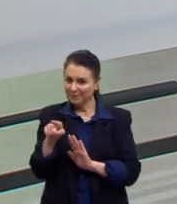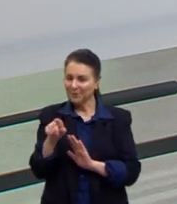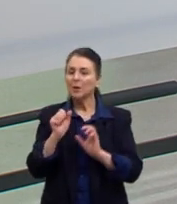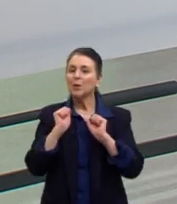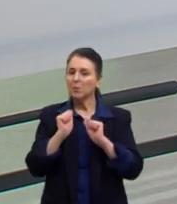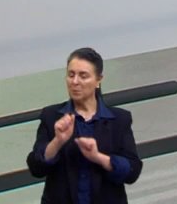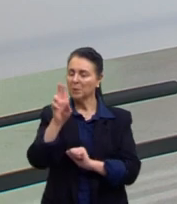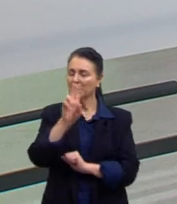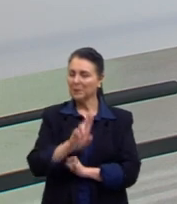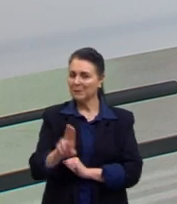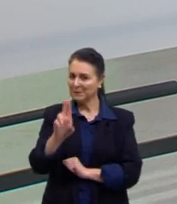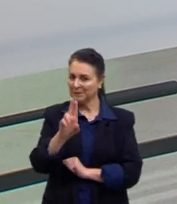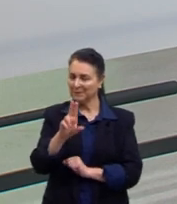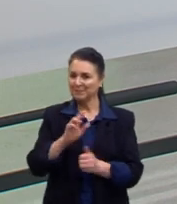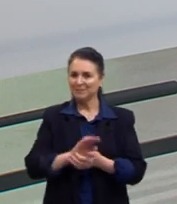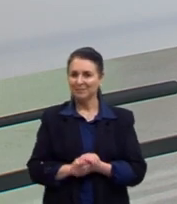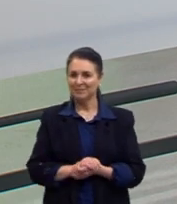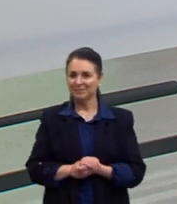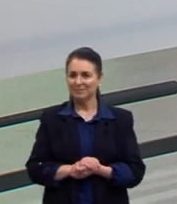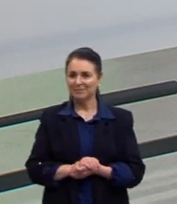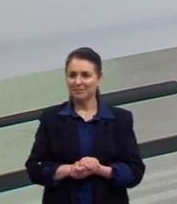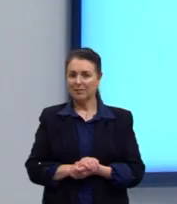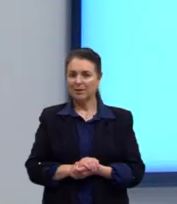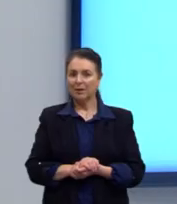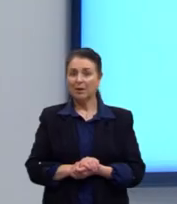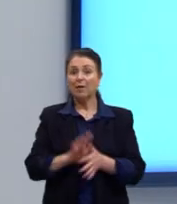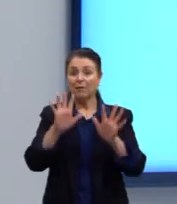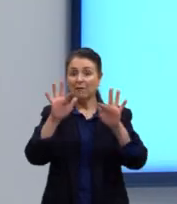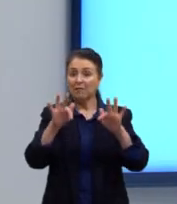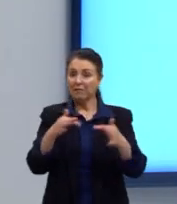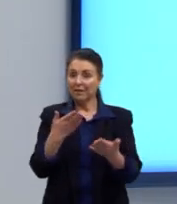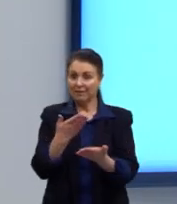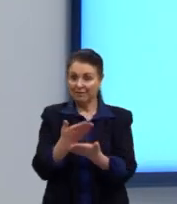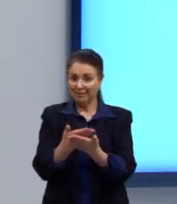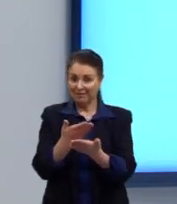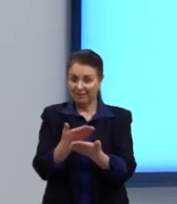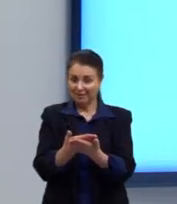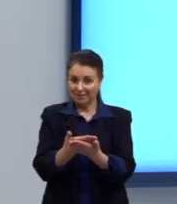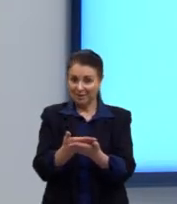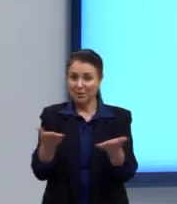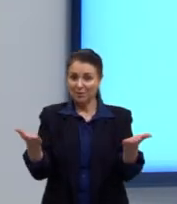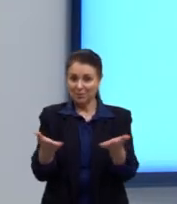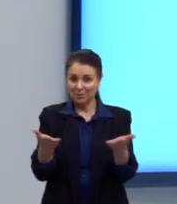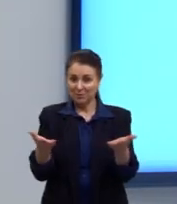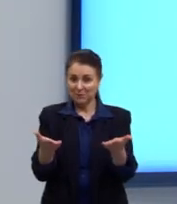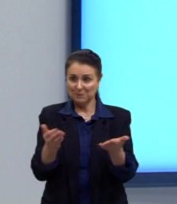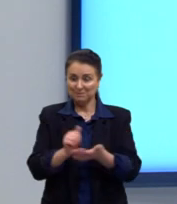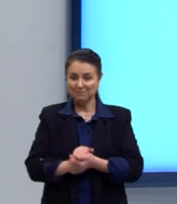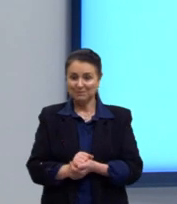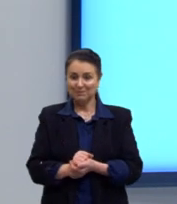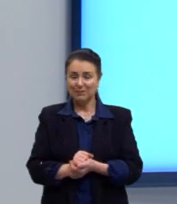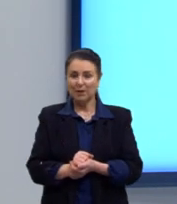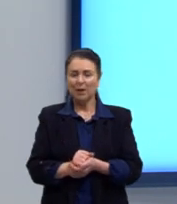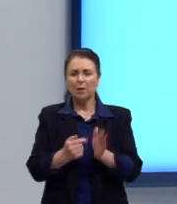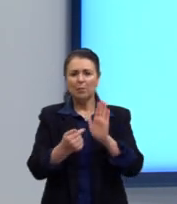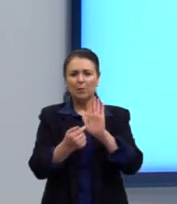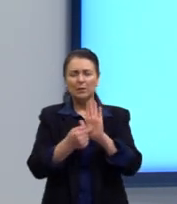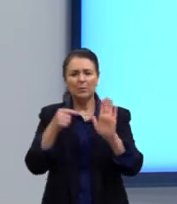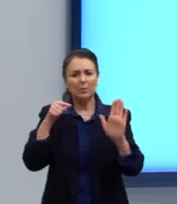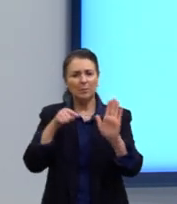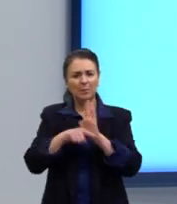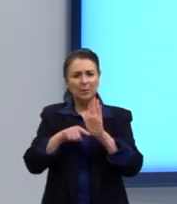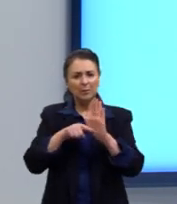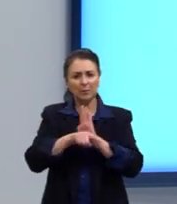utilizar e eu finalizo né a aula de hoje trazendo uma questão